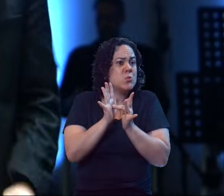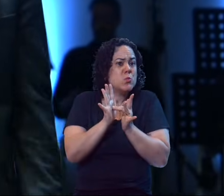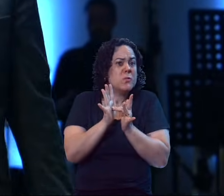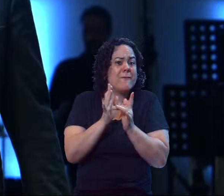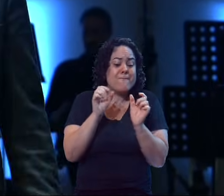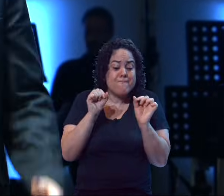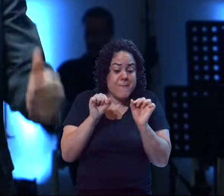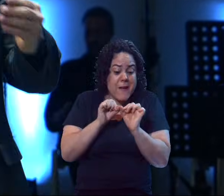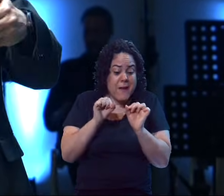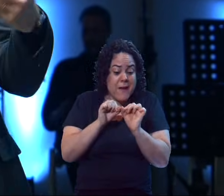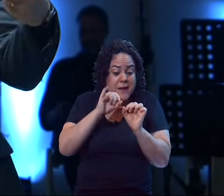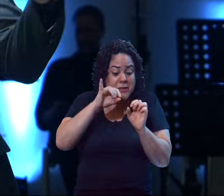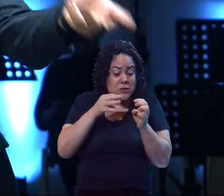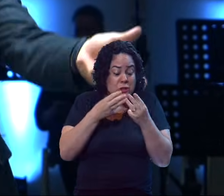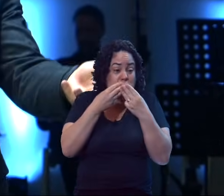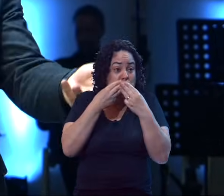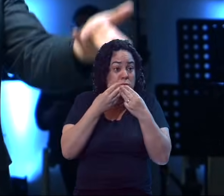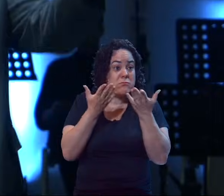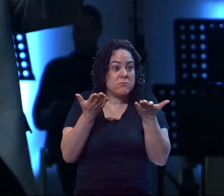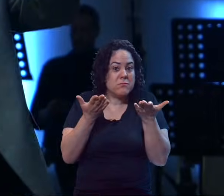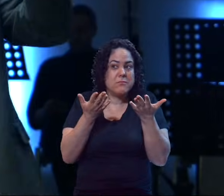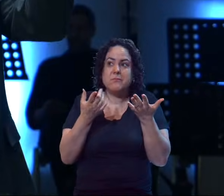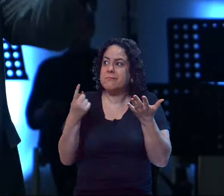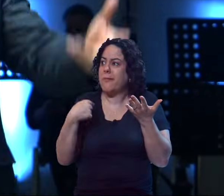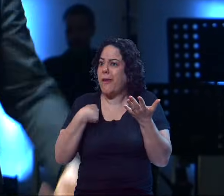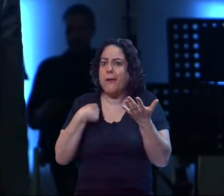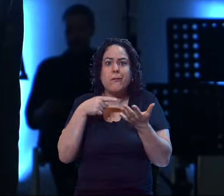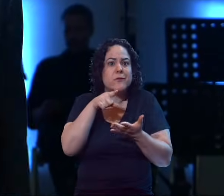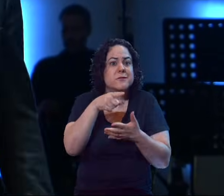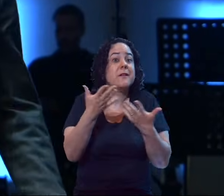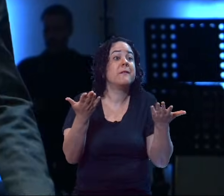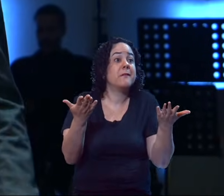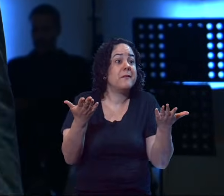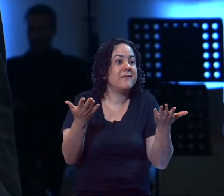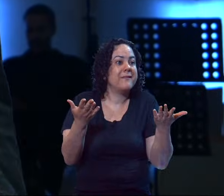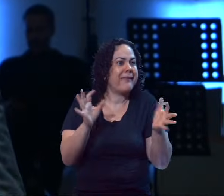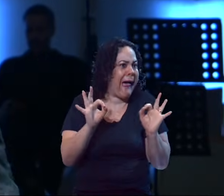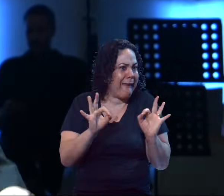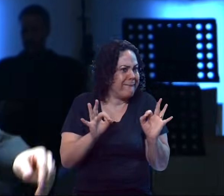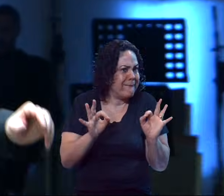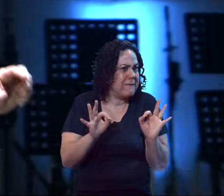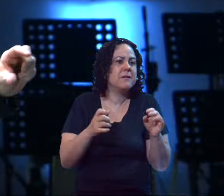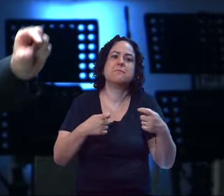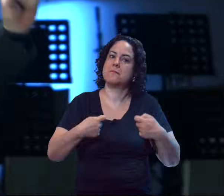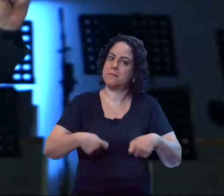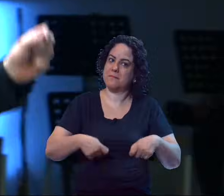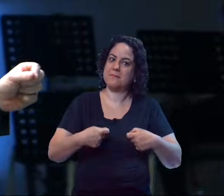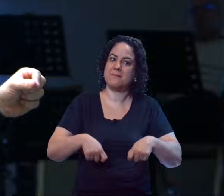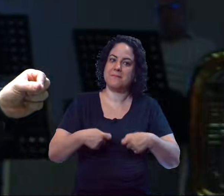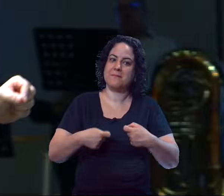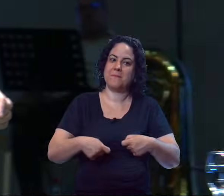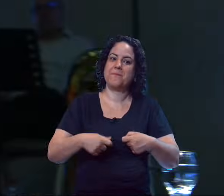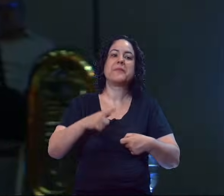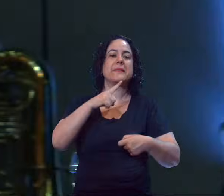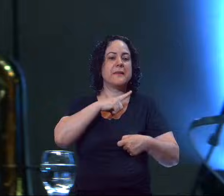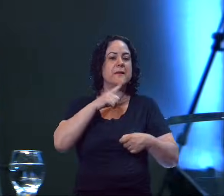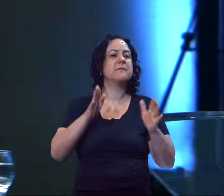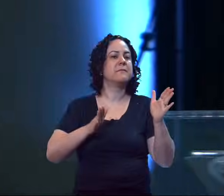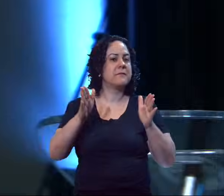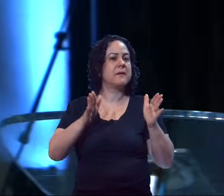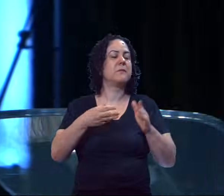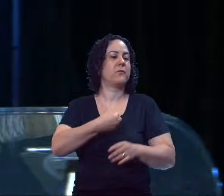Jesus, teve que jejuar, quanto mais eu e você. Existem tempos na nossa vida